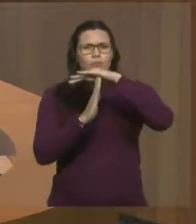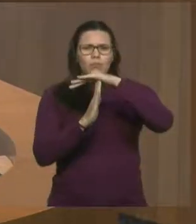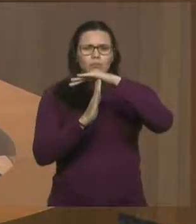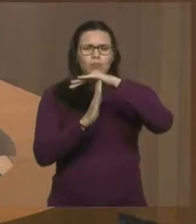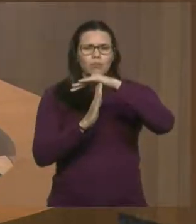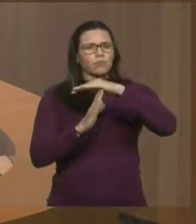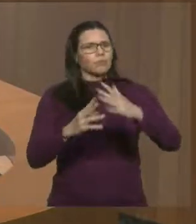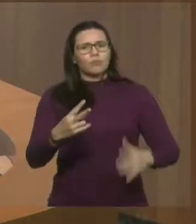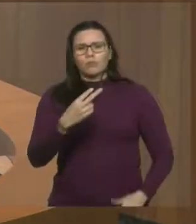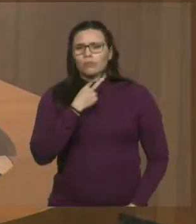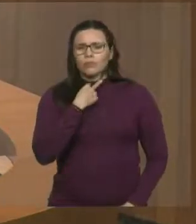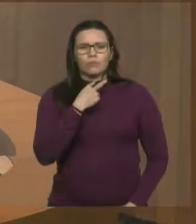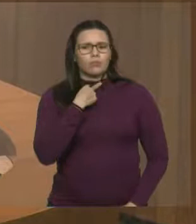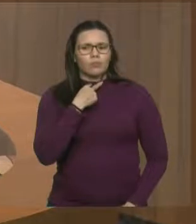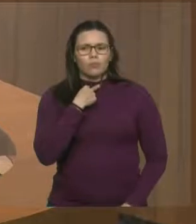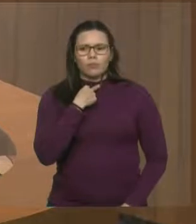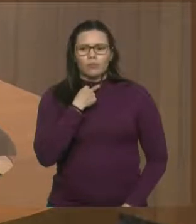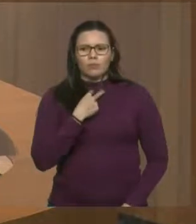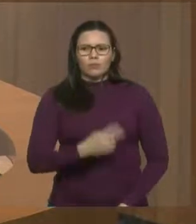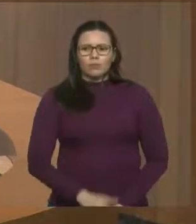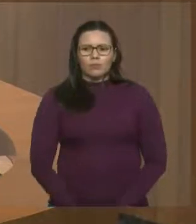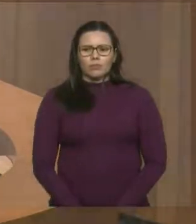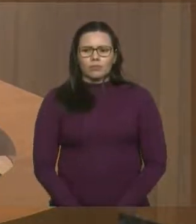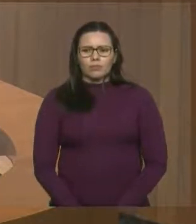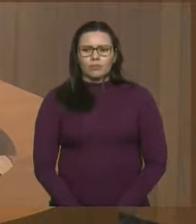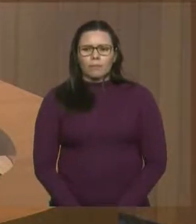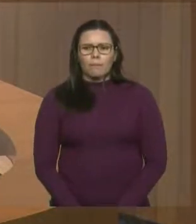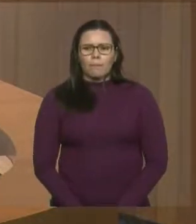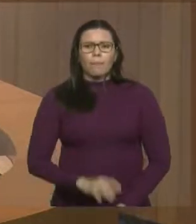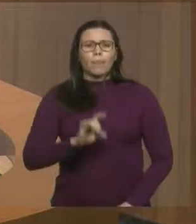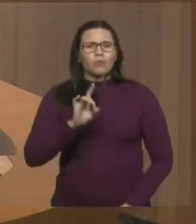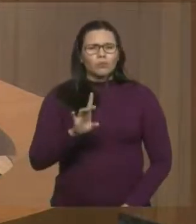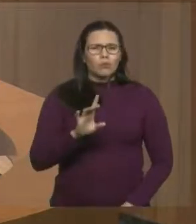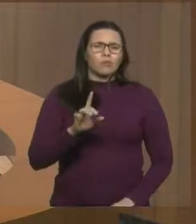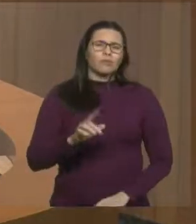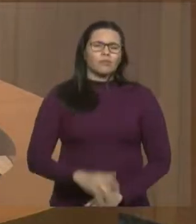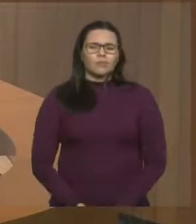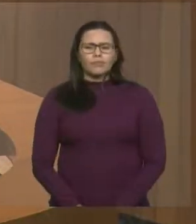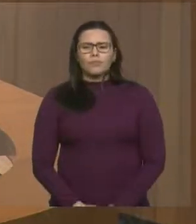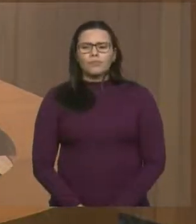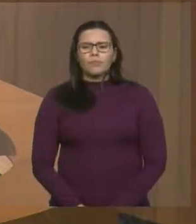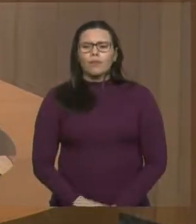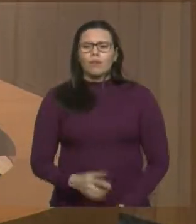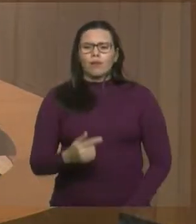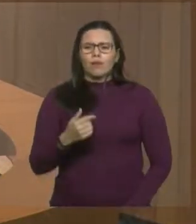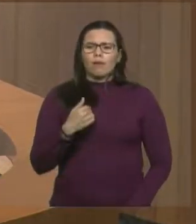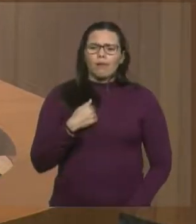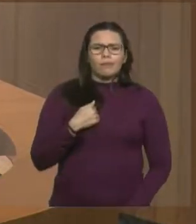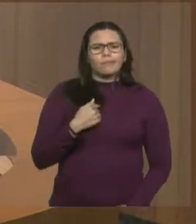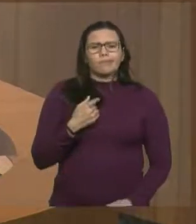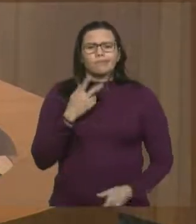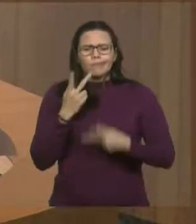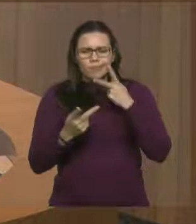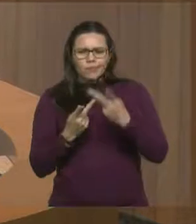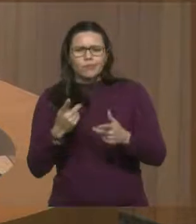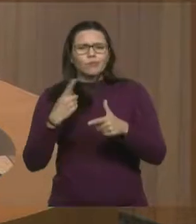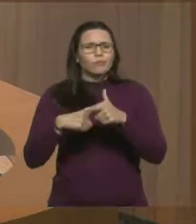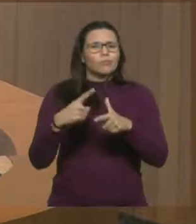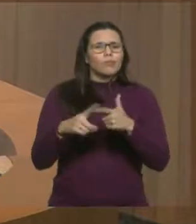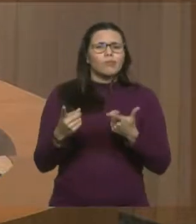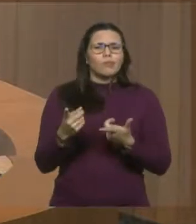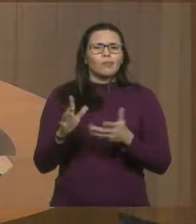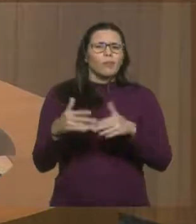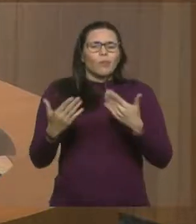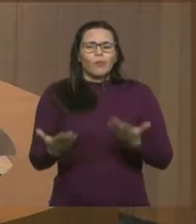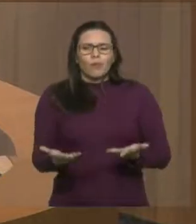e apenas a correção da inflação, além daquilo. Então, deputado Hélio, qual que é o grande problema? Não existe